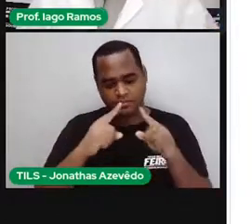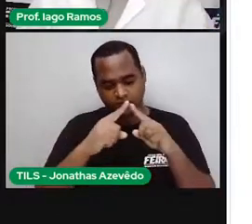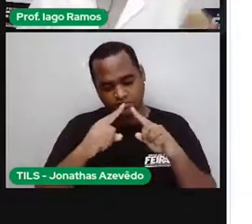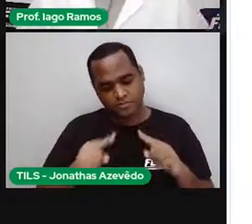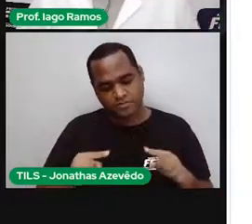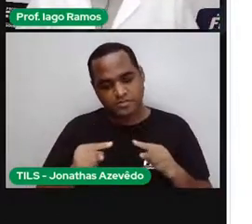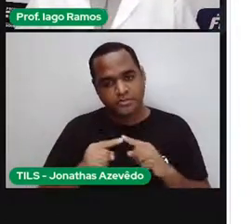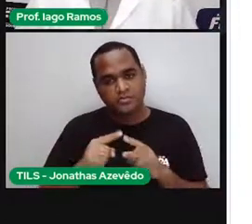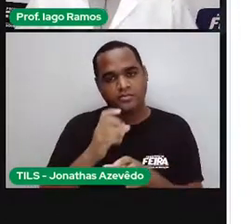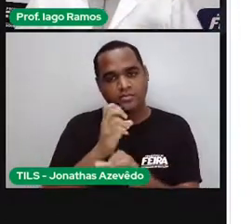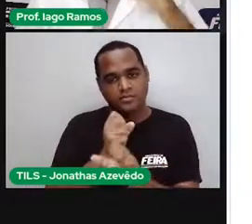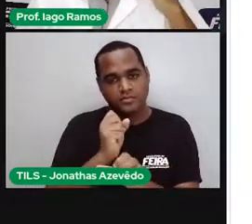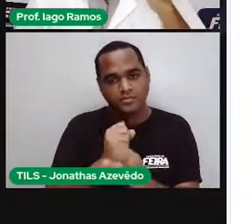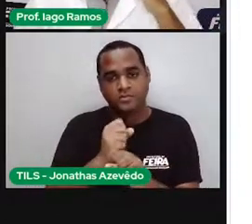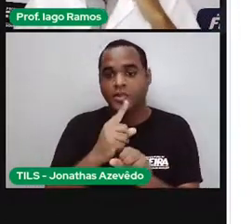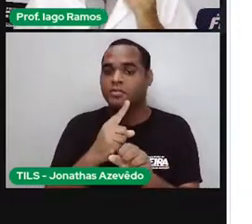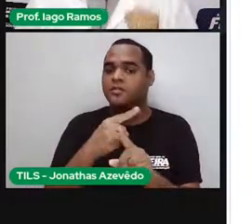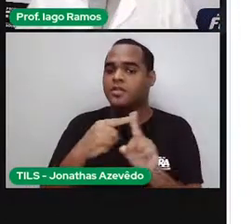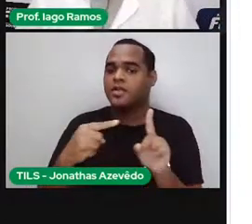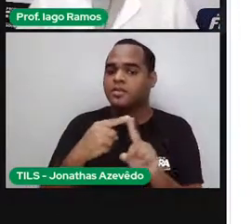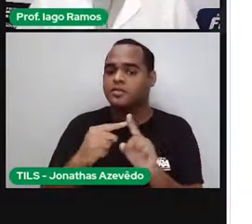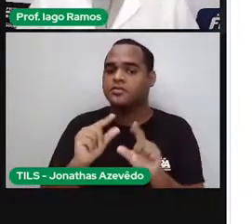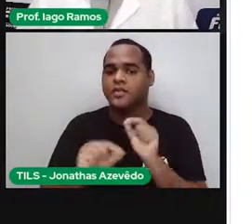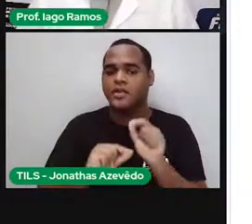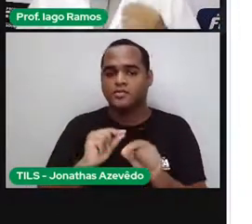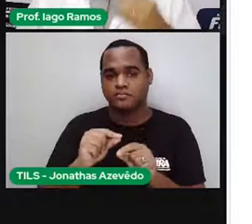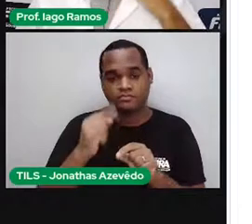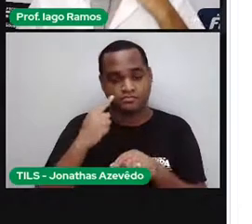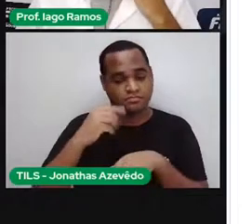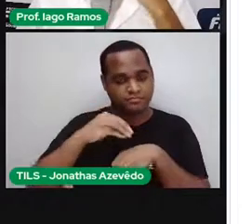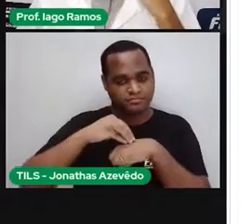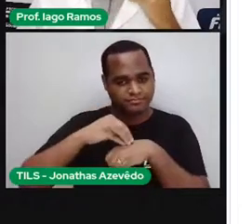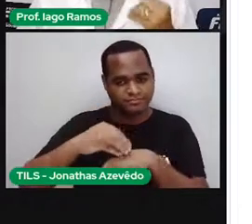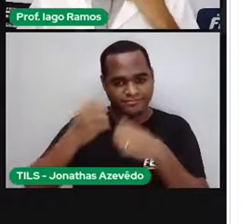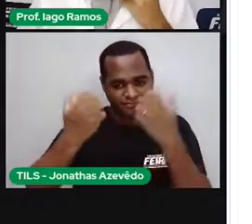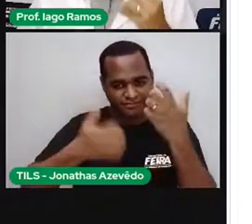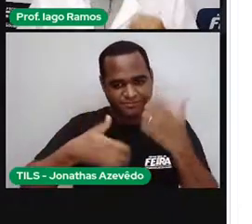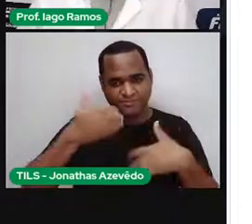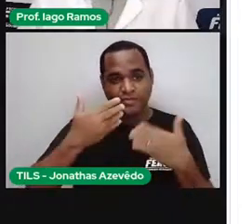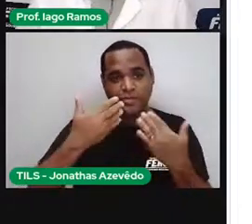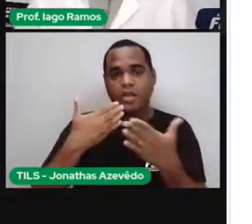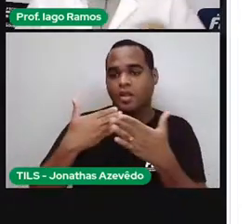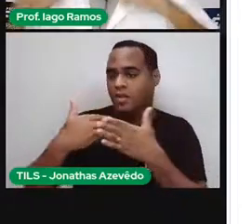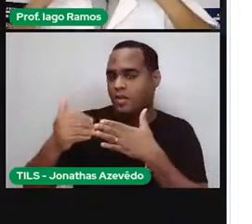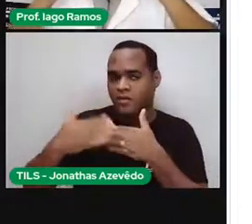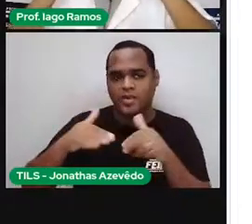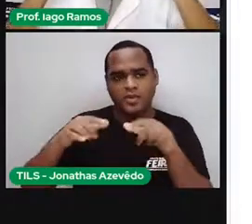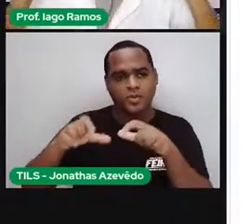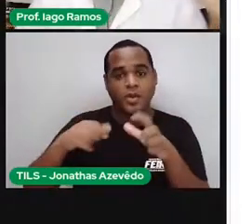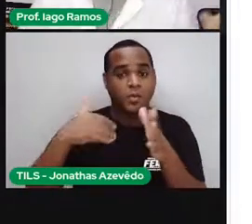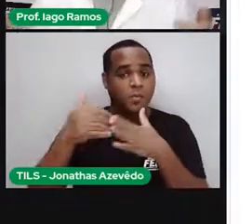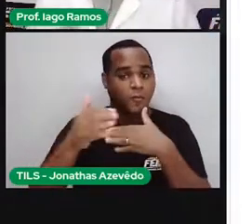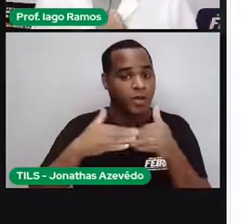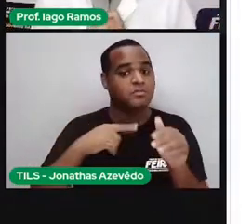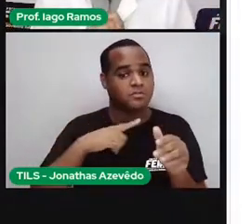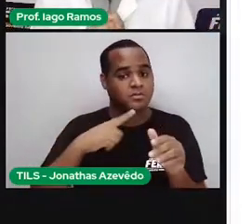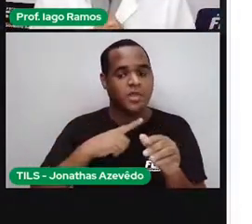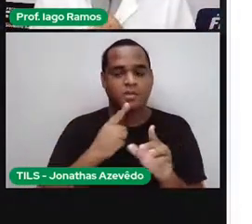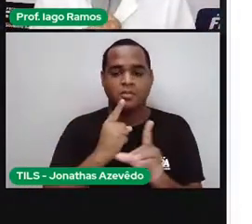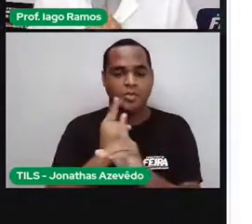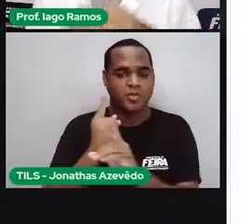metade da área do retângulo acompanhe comigo assim ó em qualquer triângulo vai acontecer isso Oi